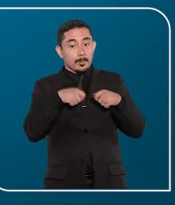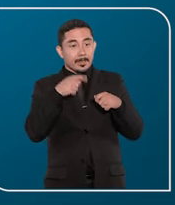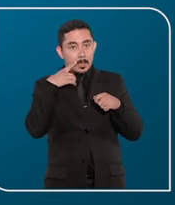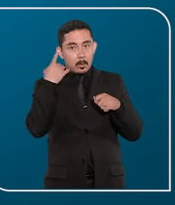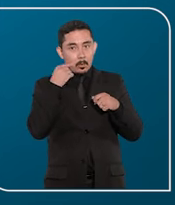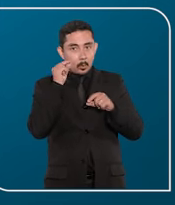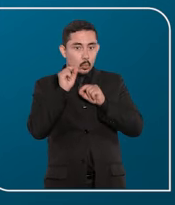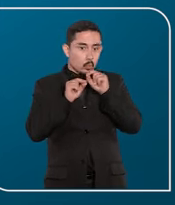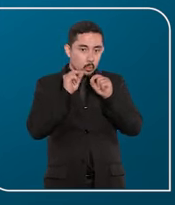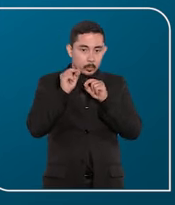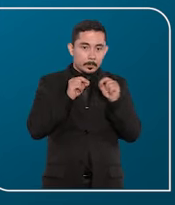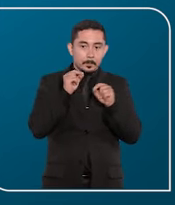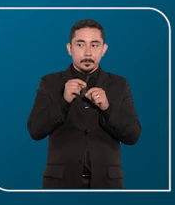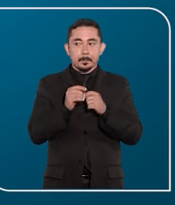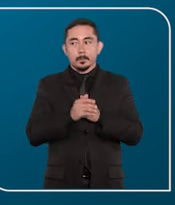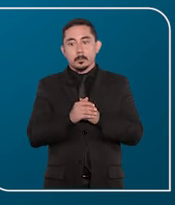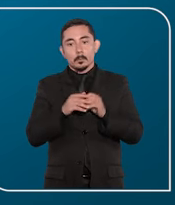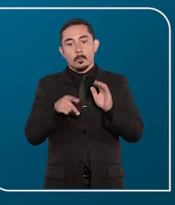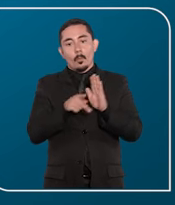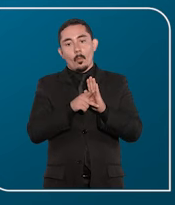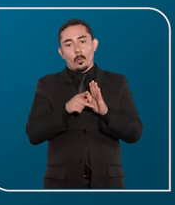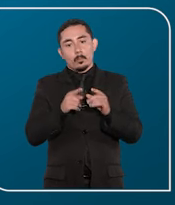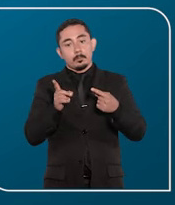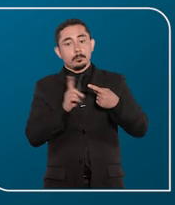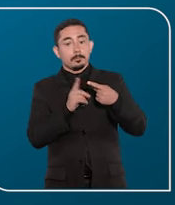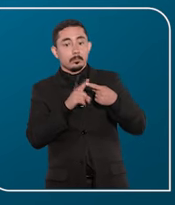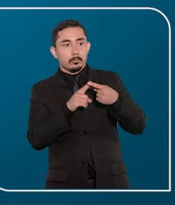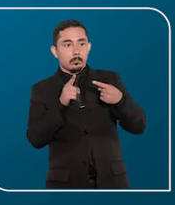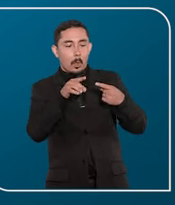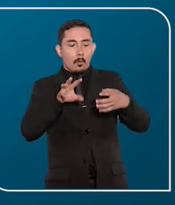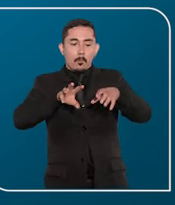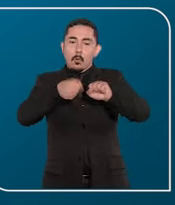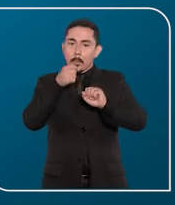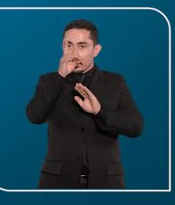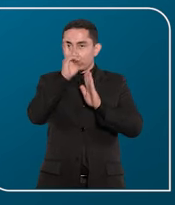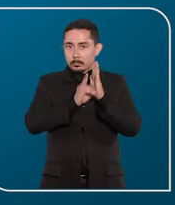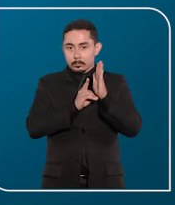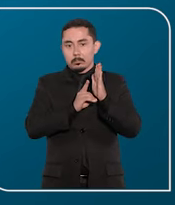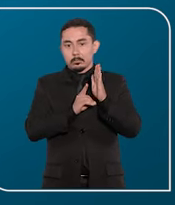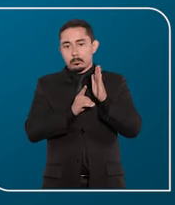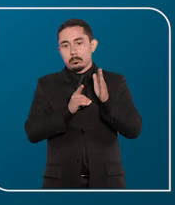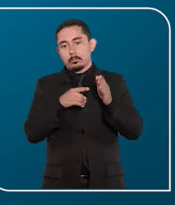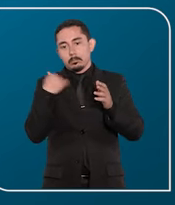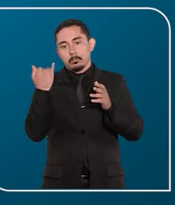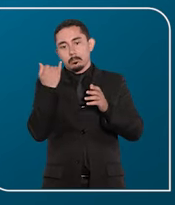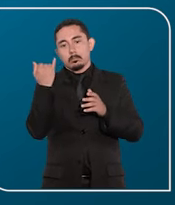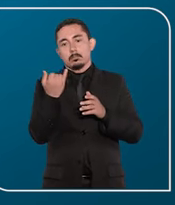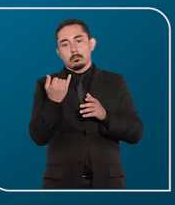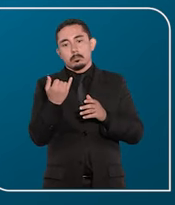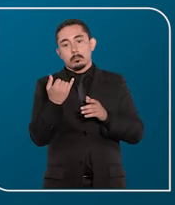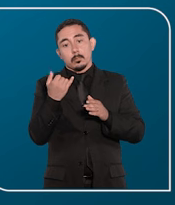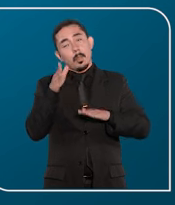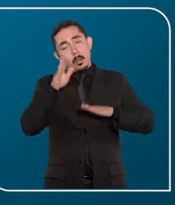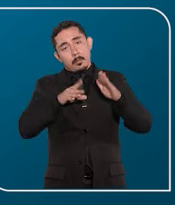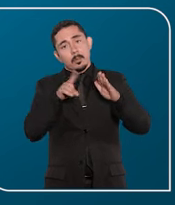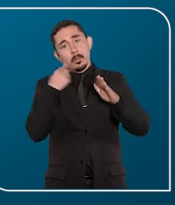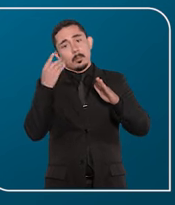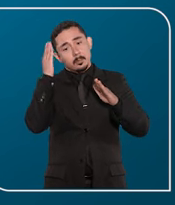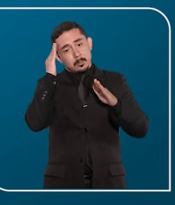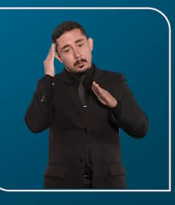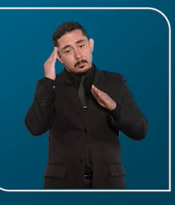para ser, então, o exercitor? Primeiro, ser bacharel em Direito. Né? Ser bacharel em Direito, muito embora hoje a gente saiba